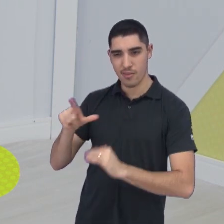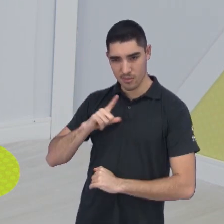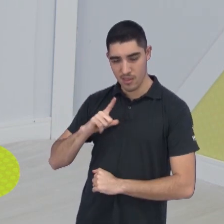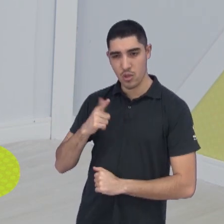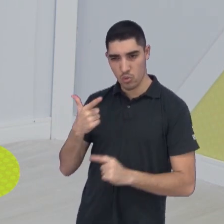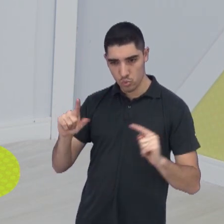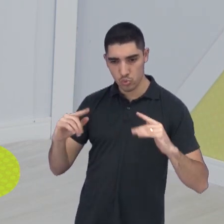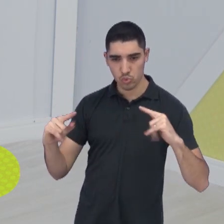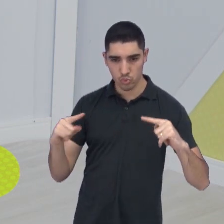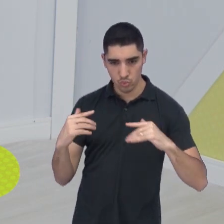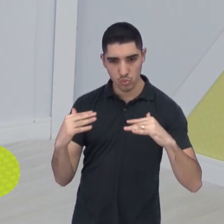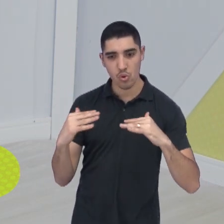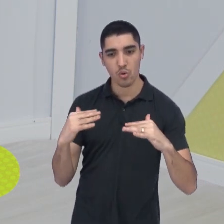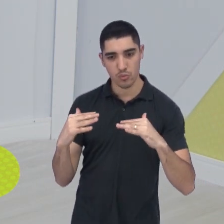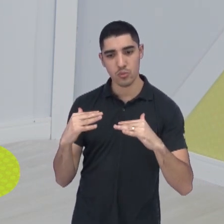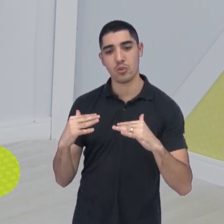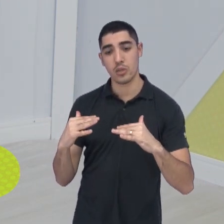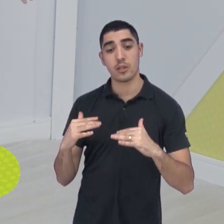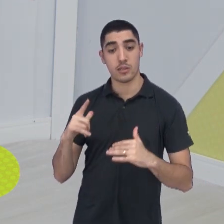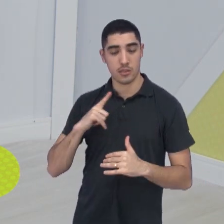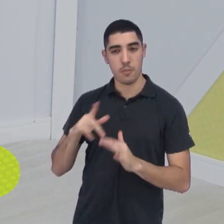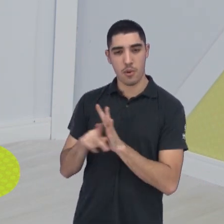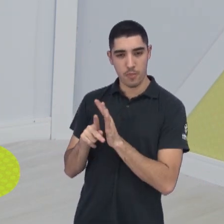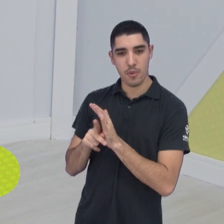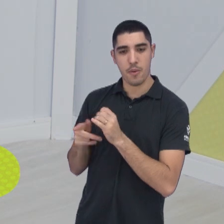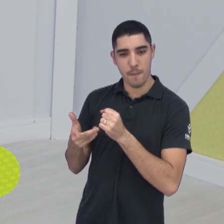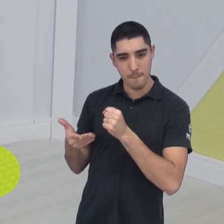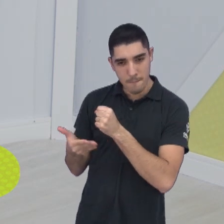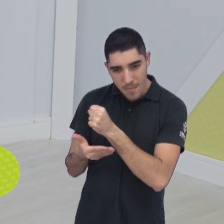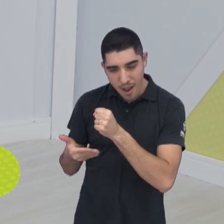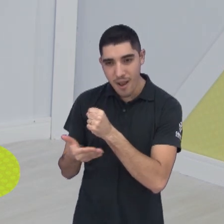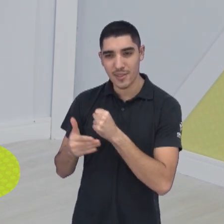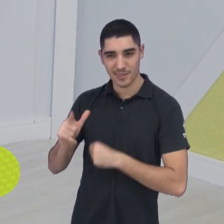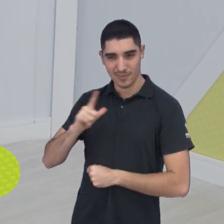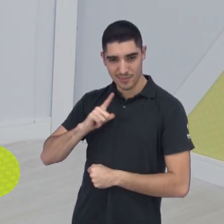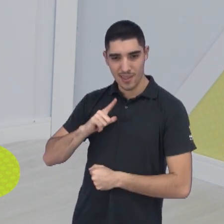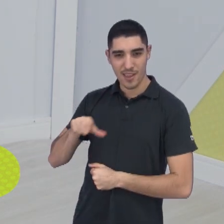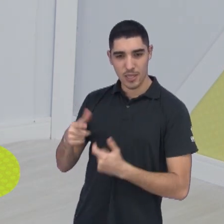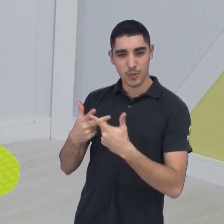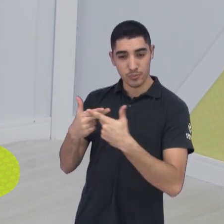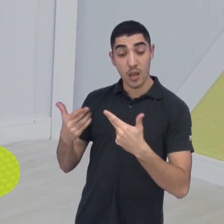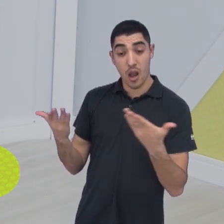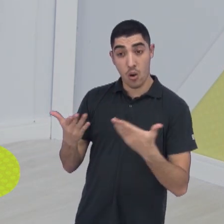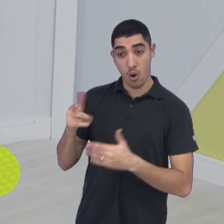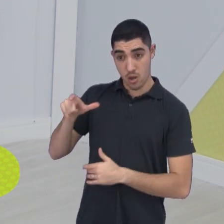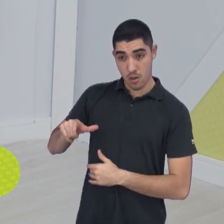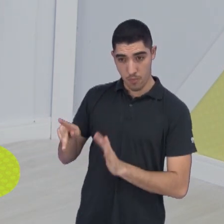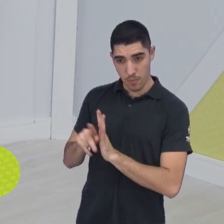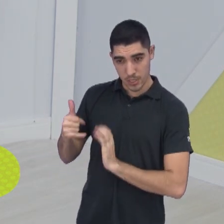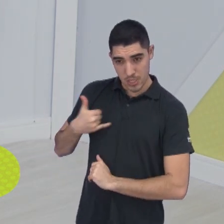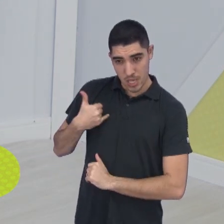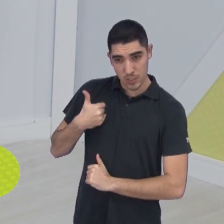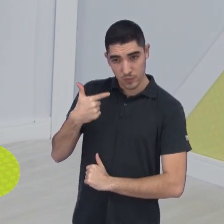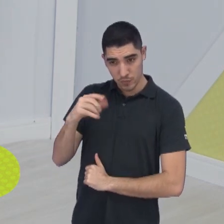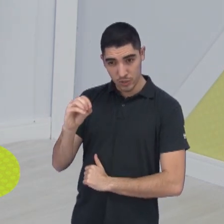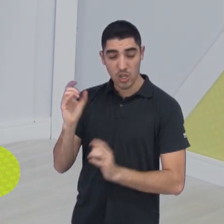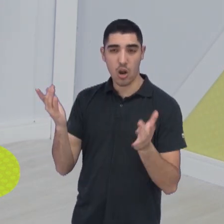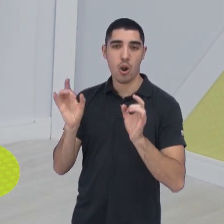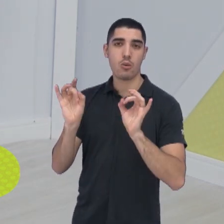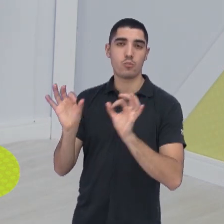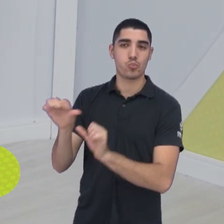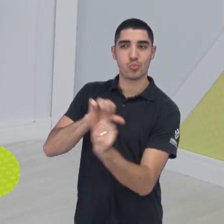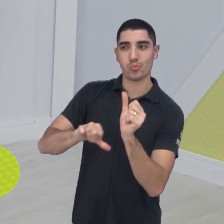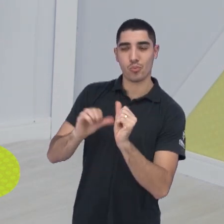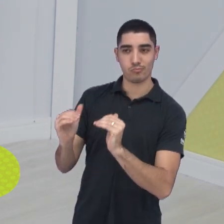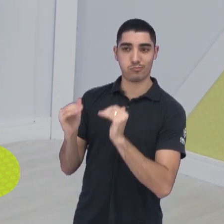de futsal. Sempre teve as categorias de base, desde o chupetinho até o sub-20. Acabou com o sub-20, agora joga só o adulto, Brunão. Dá